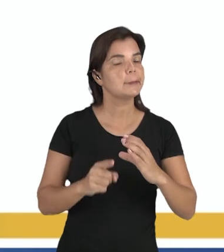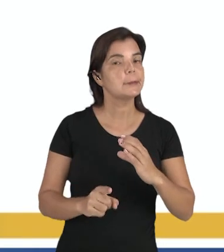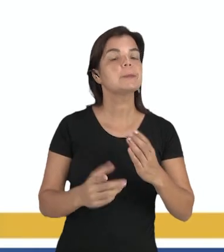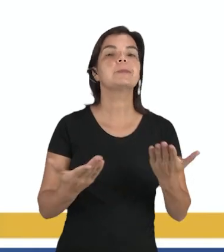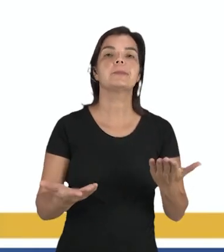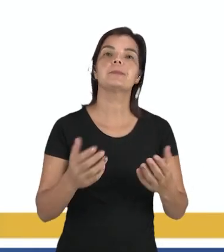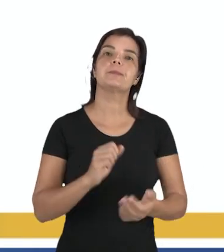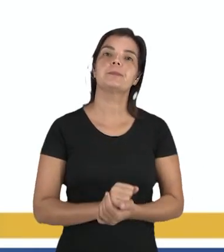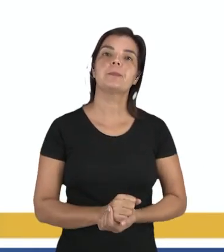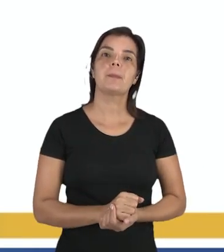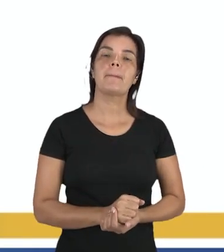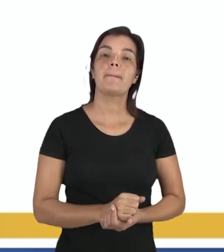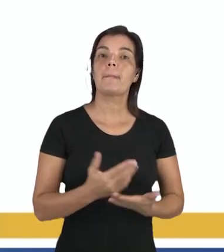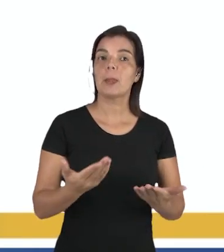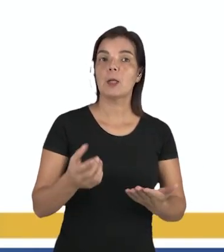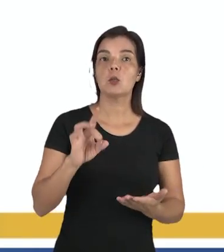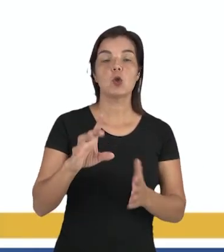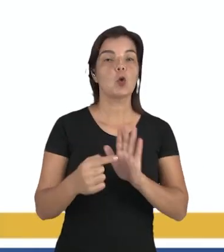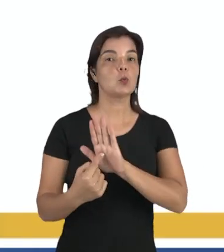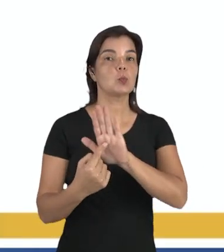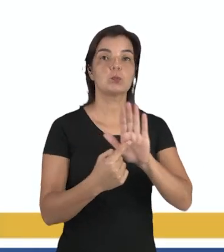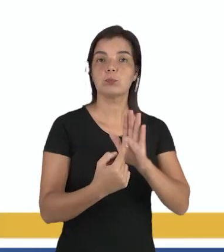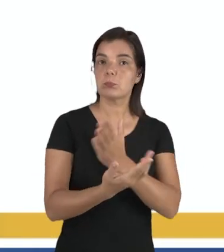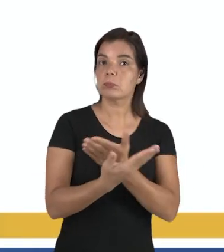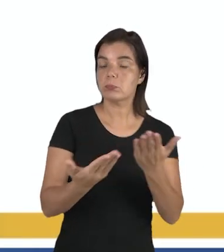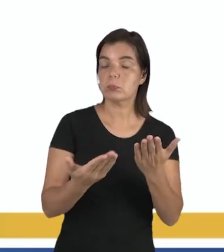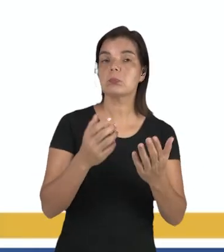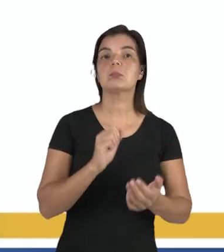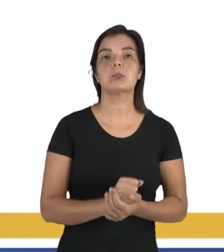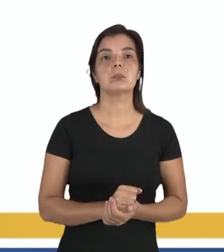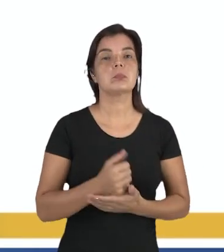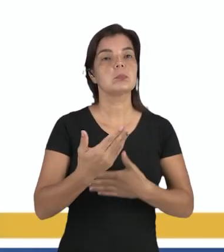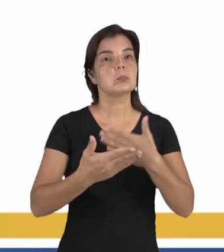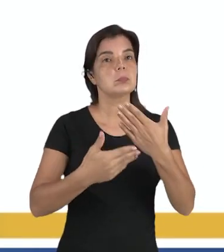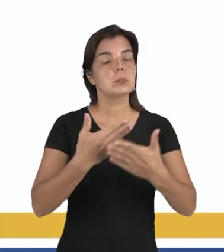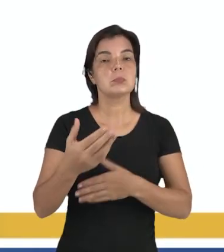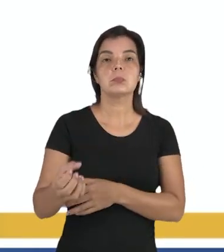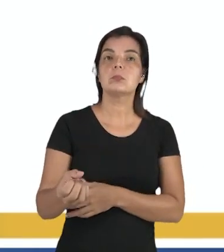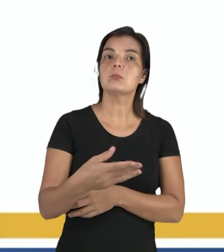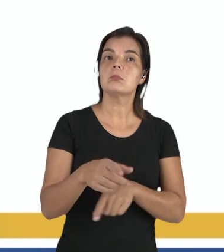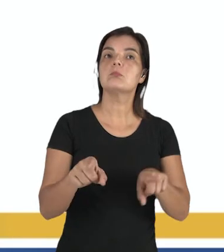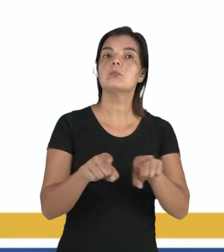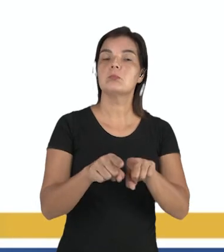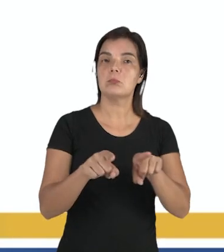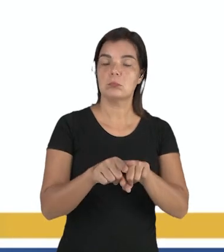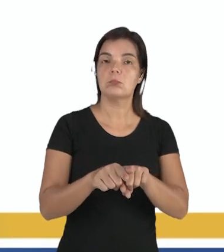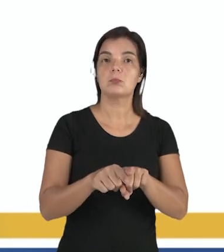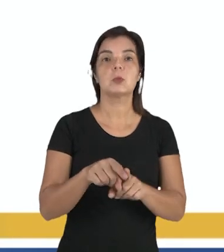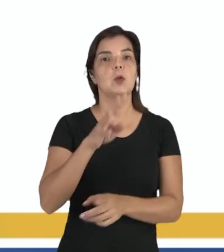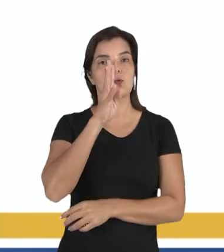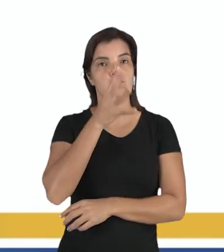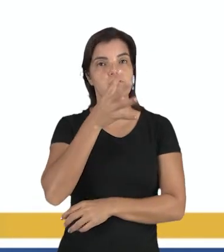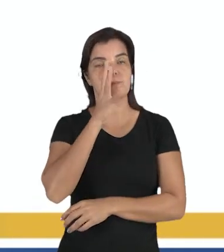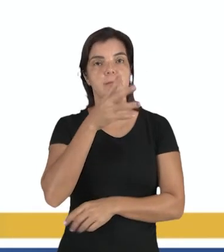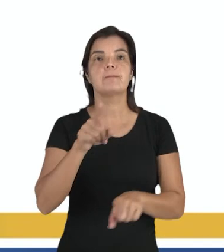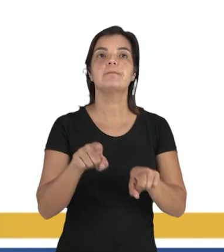aprofundar nisso, tá? Só mostrar para vocês que esse princípio moderno, ele é passível de